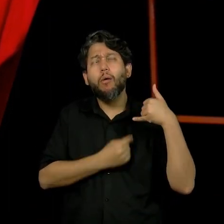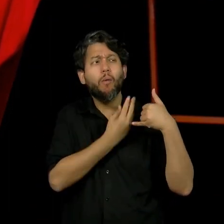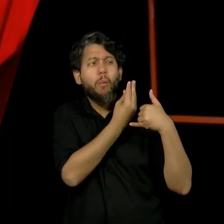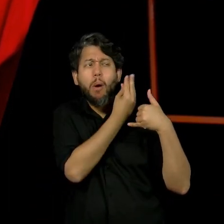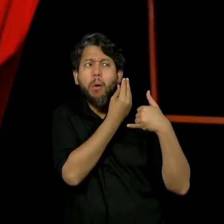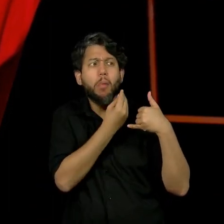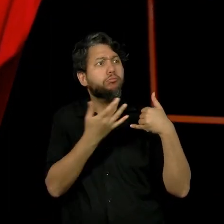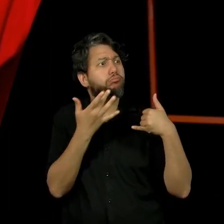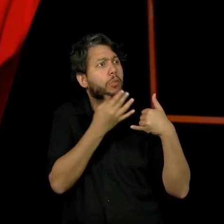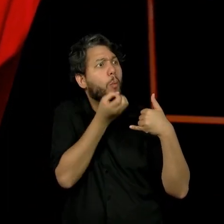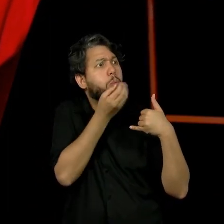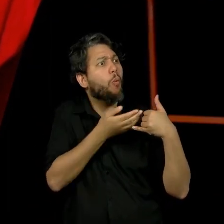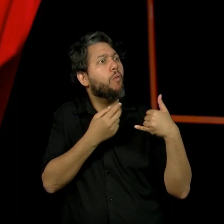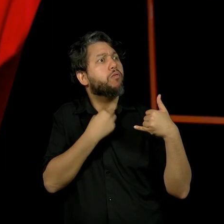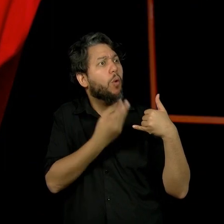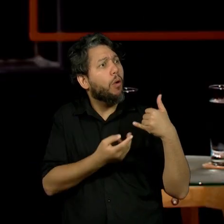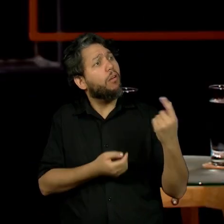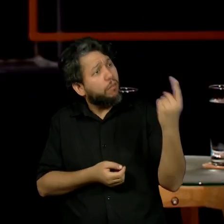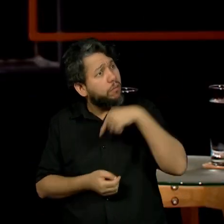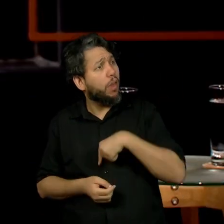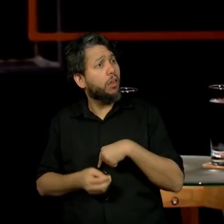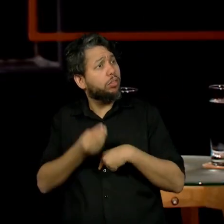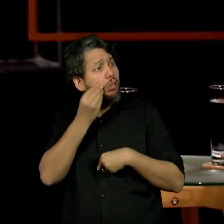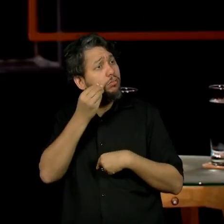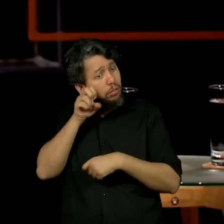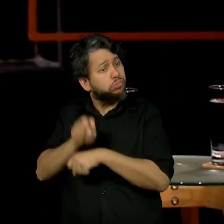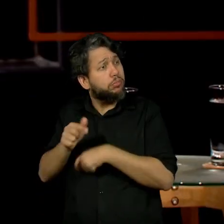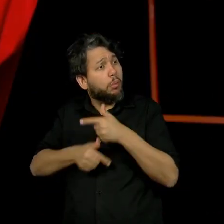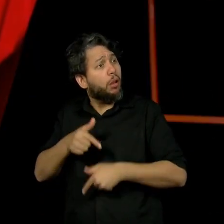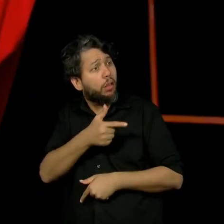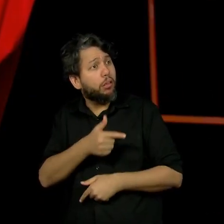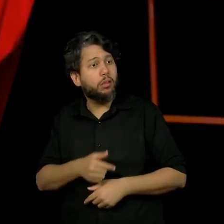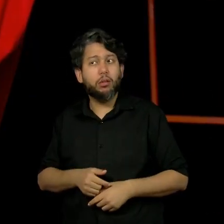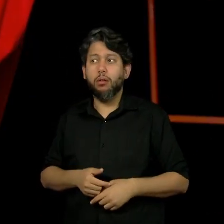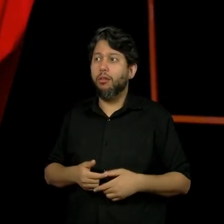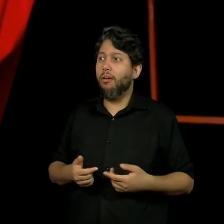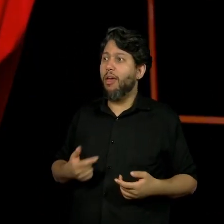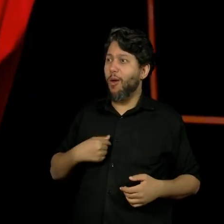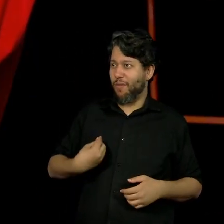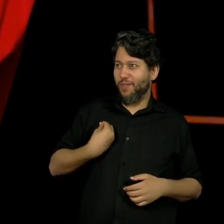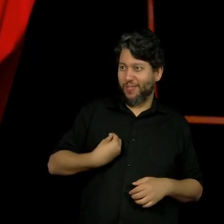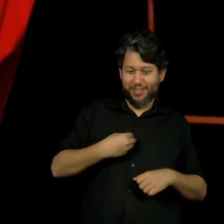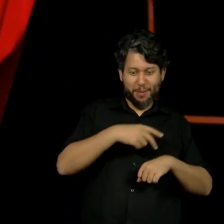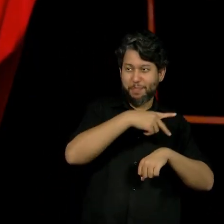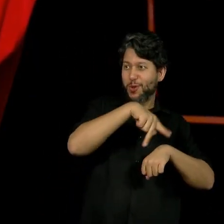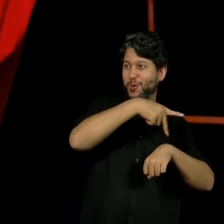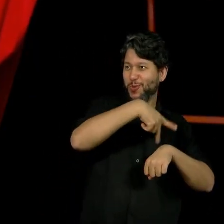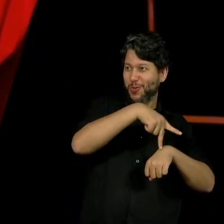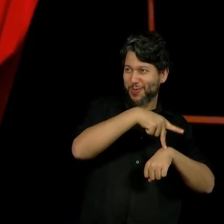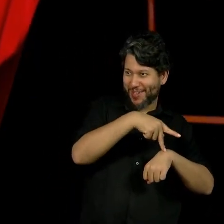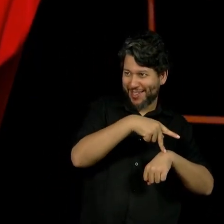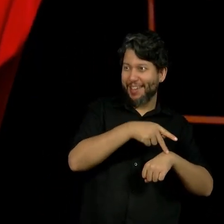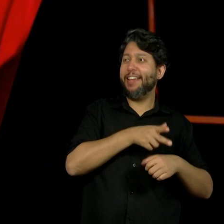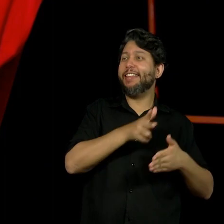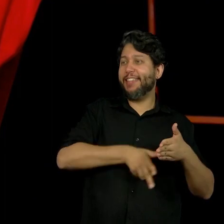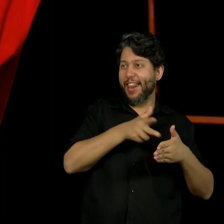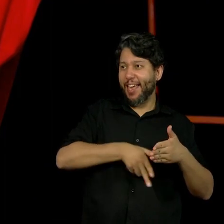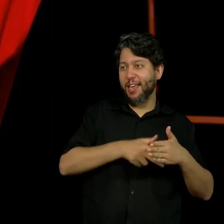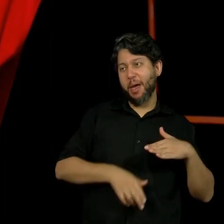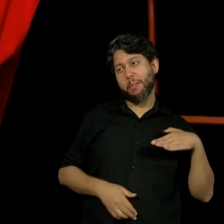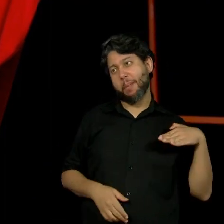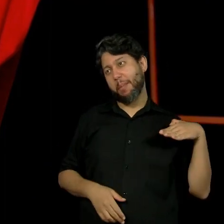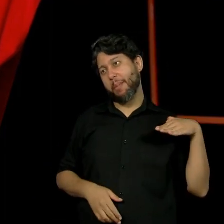iria bem aqui. Você não quer fazer um teste aqui na emissora? Saiu de Pirituba, de trem, velho trem, então venho lá fazer um teste